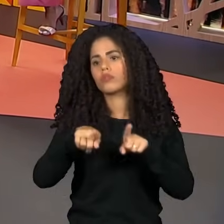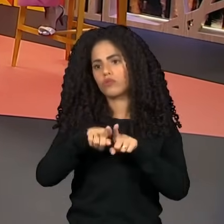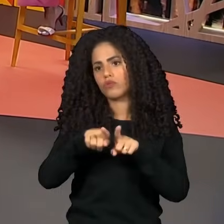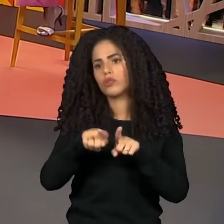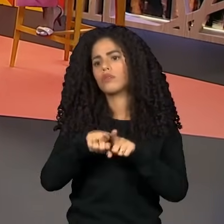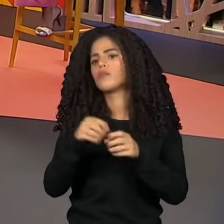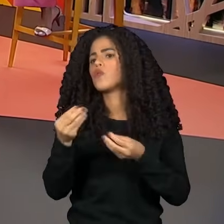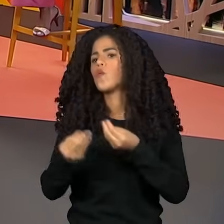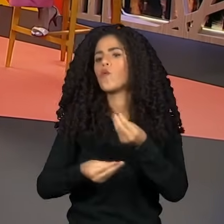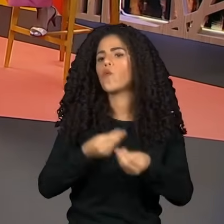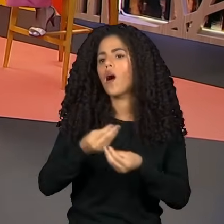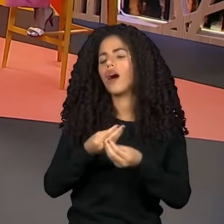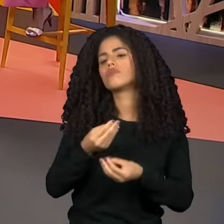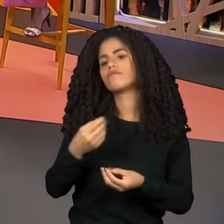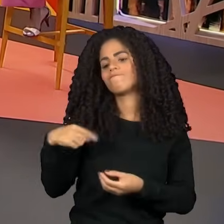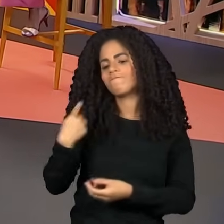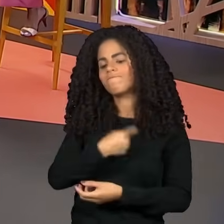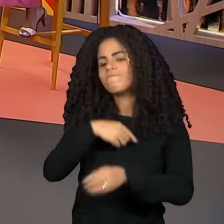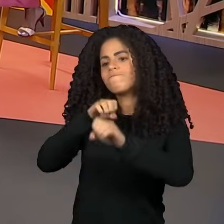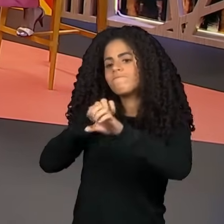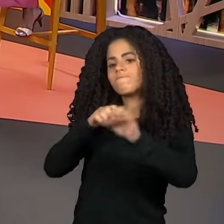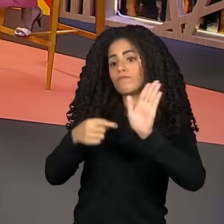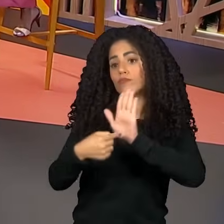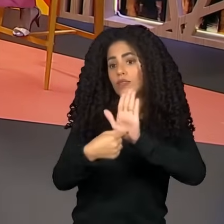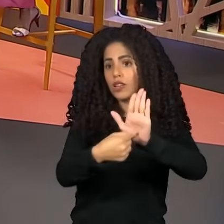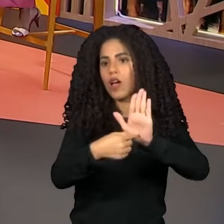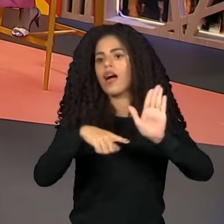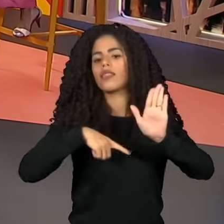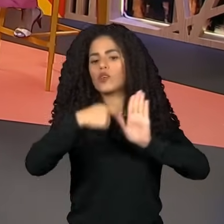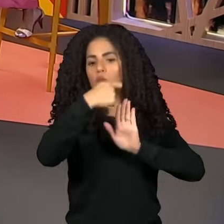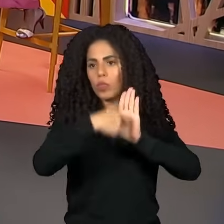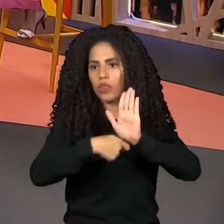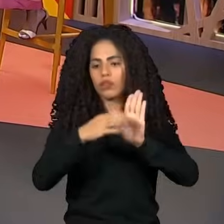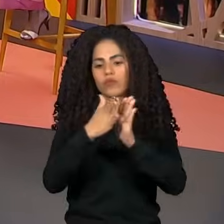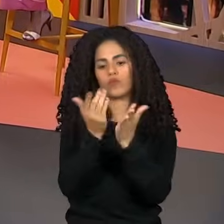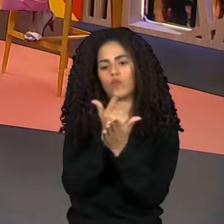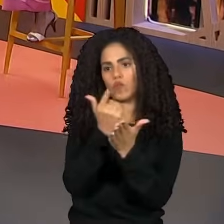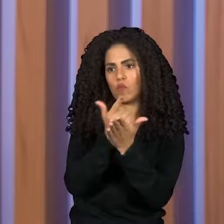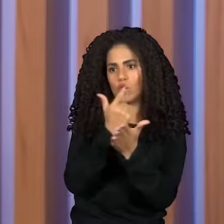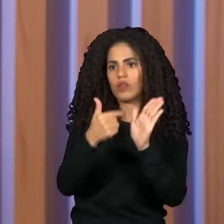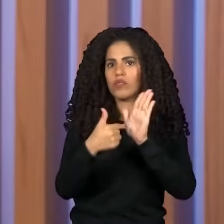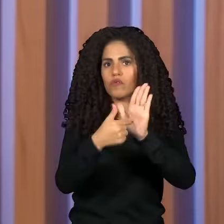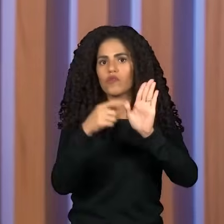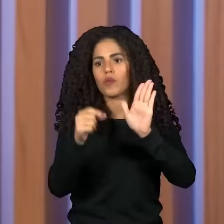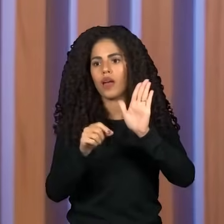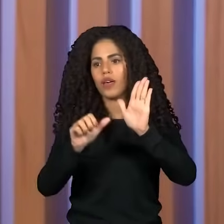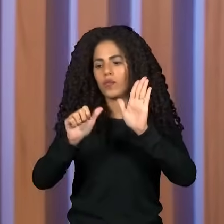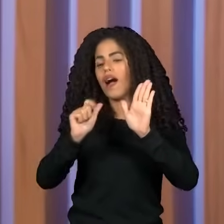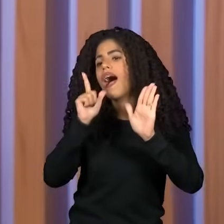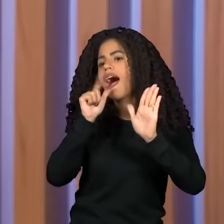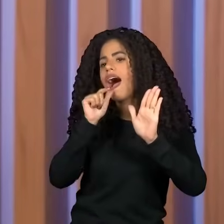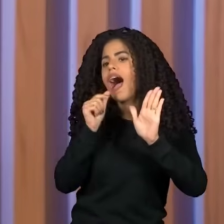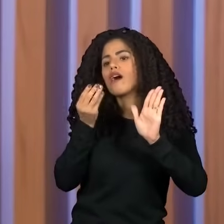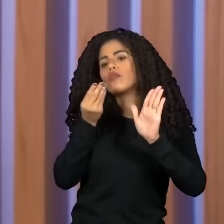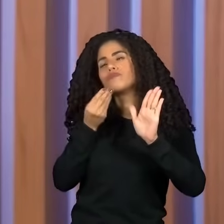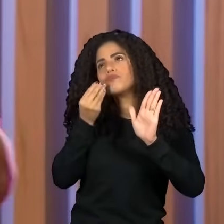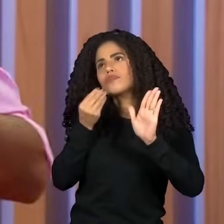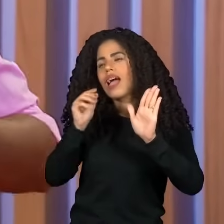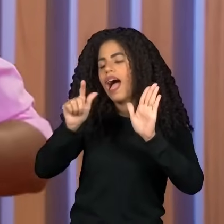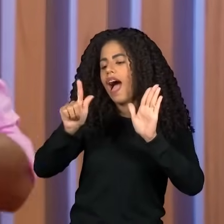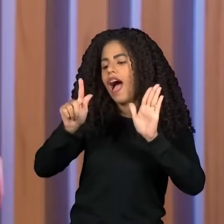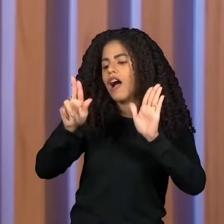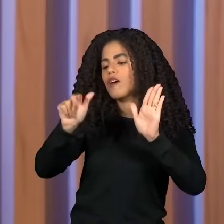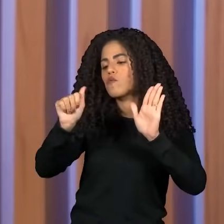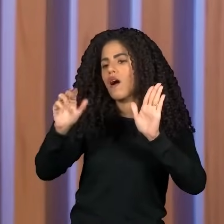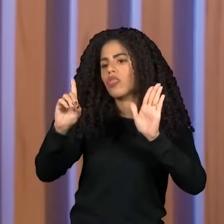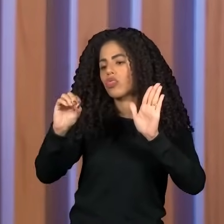como acho que é urgente também. E tem até um texto, um livro nigeriano que chama Água Doce, e ele vai contar a narrativa de uma pessoa que ao